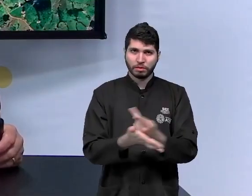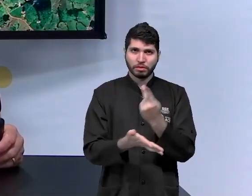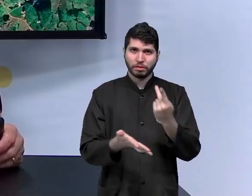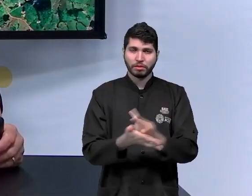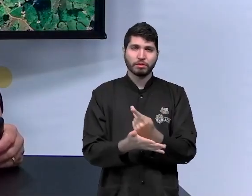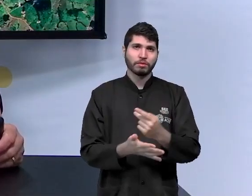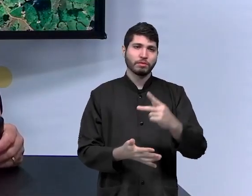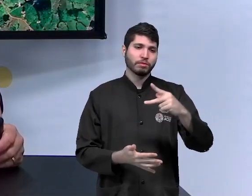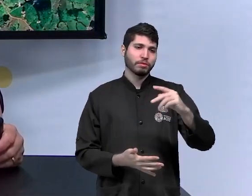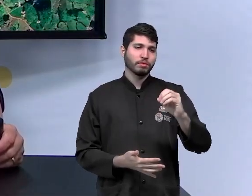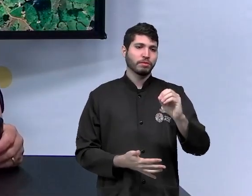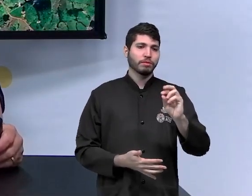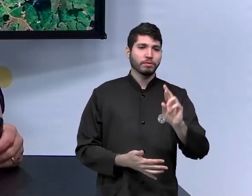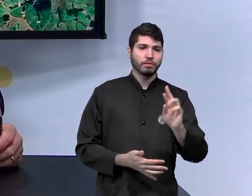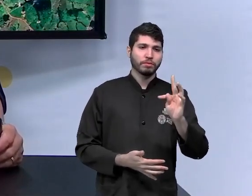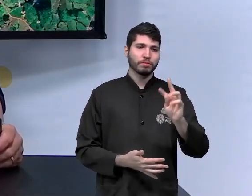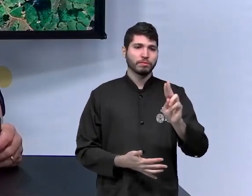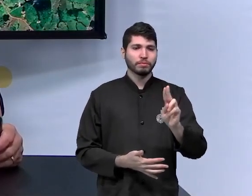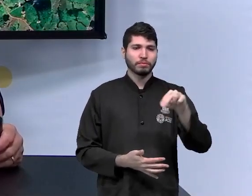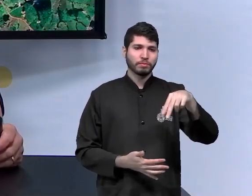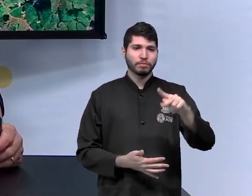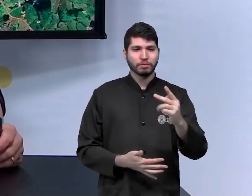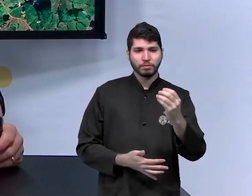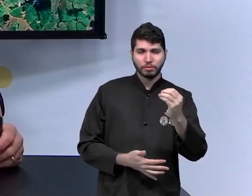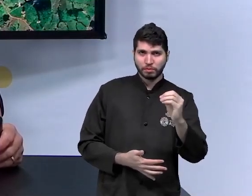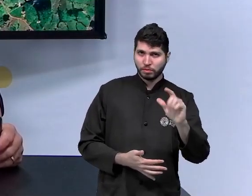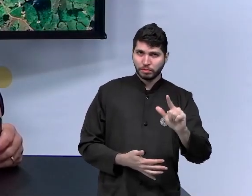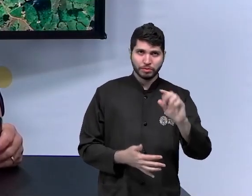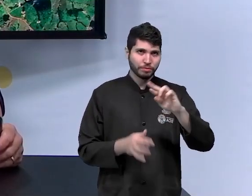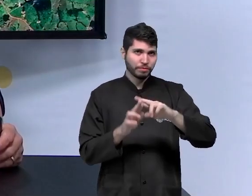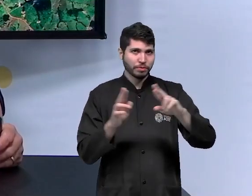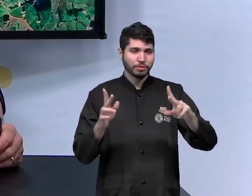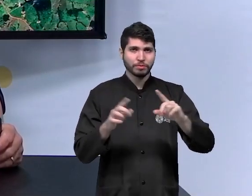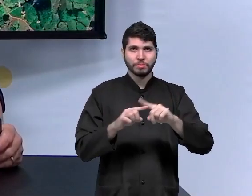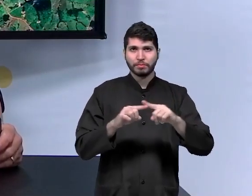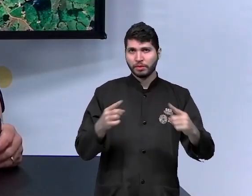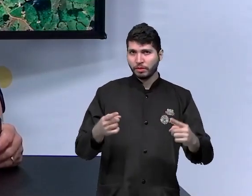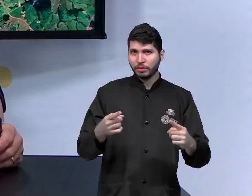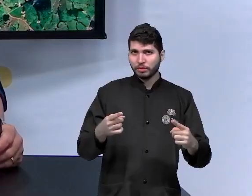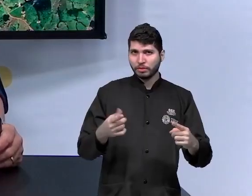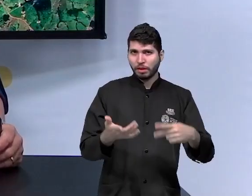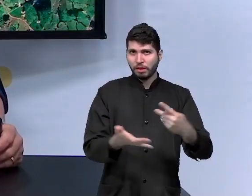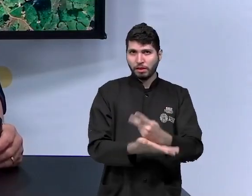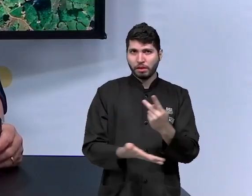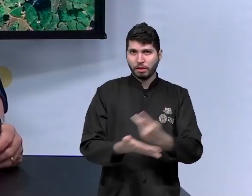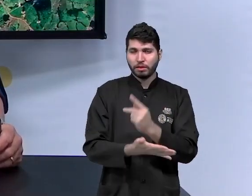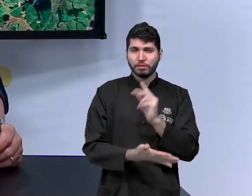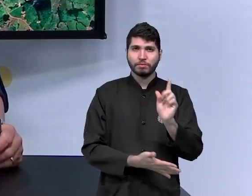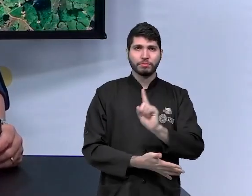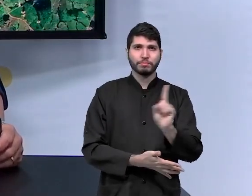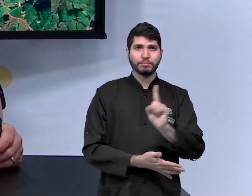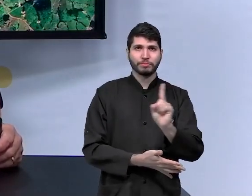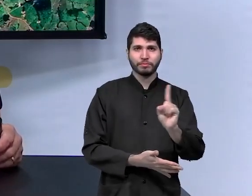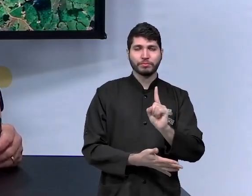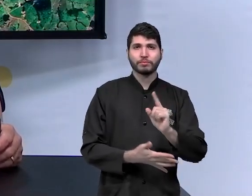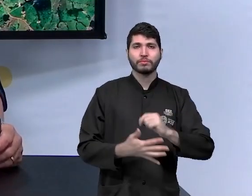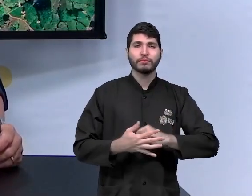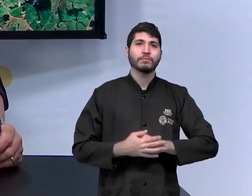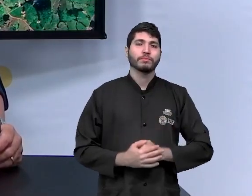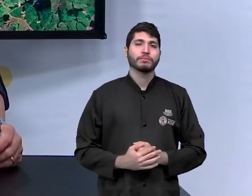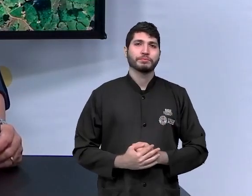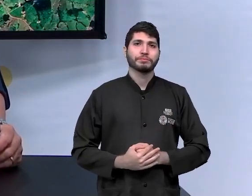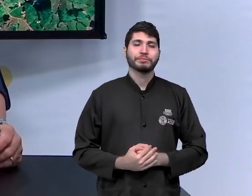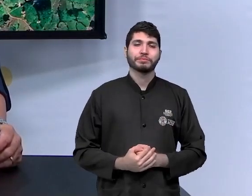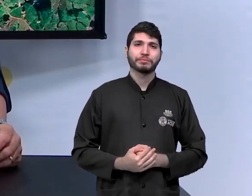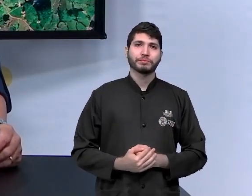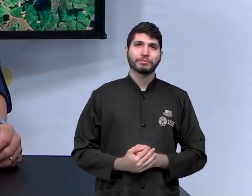é um espanhol falado de maneira diferente por conta do contato entre duas línguas. Um português e o espanhol, na ocasião, como